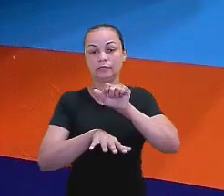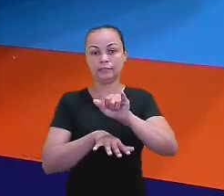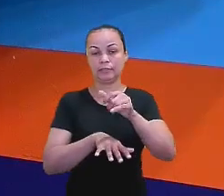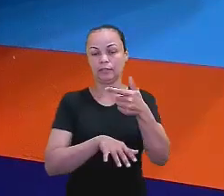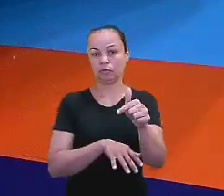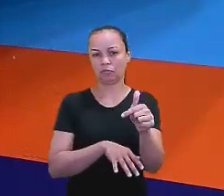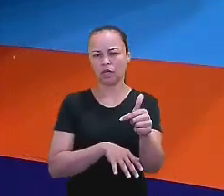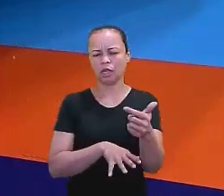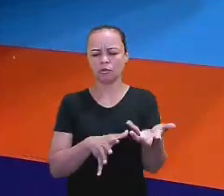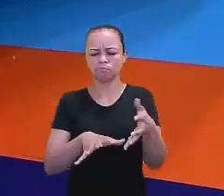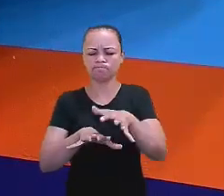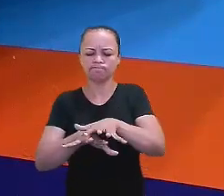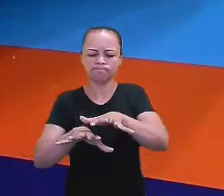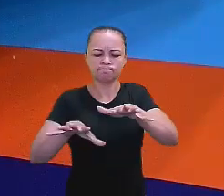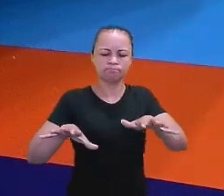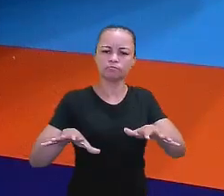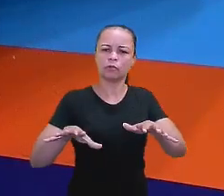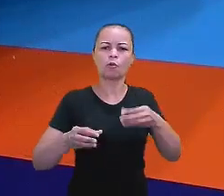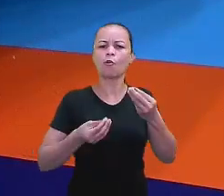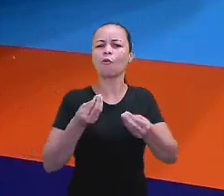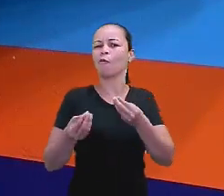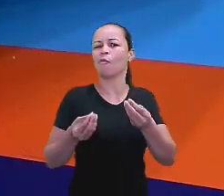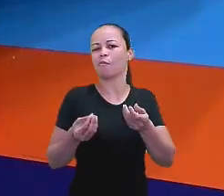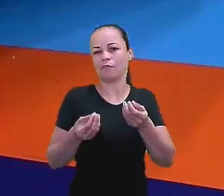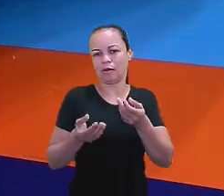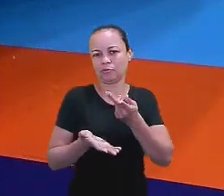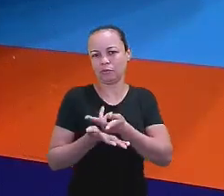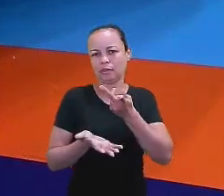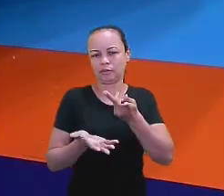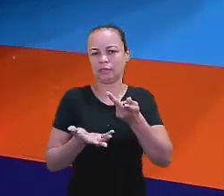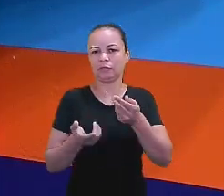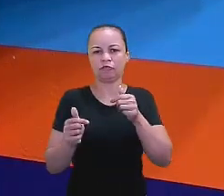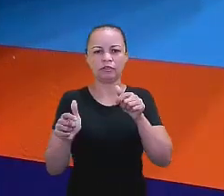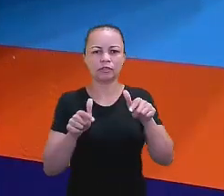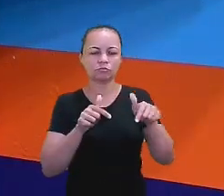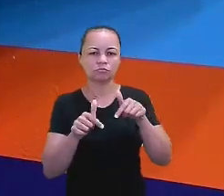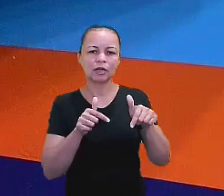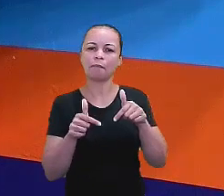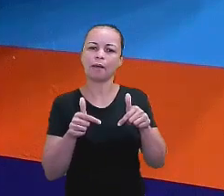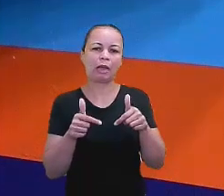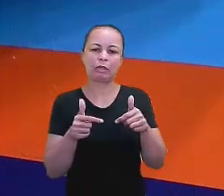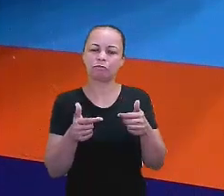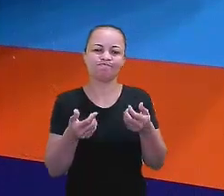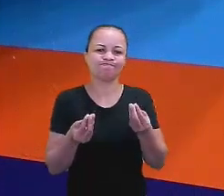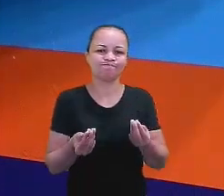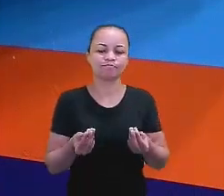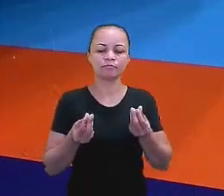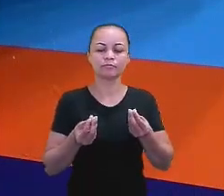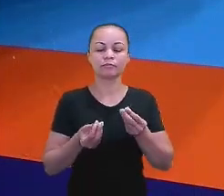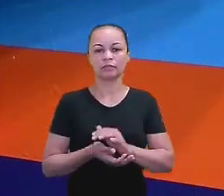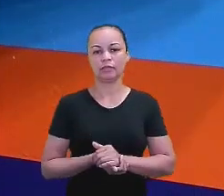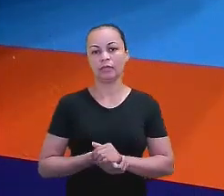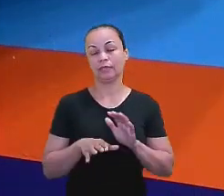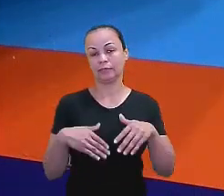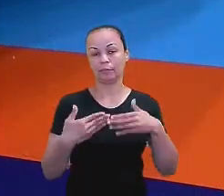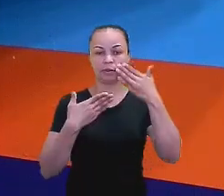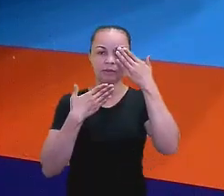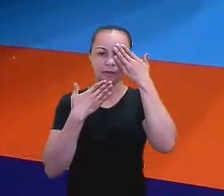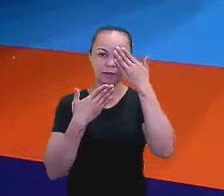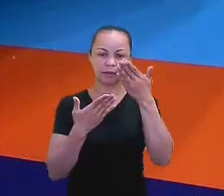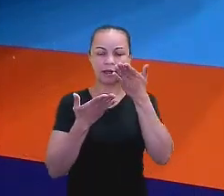inclusão, tudo isso aqui que a gente está fazendo, gente, não está valendo a pena. E claro, eu não podia deixar de agradecer a quem? A